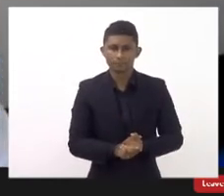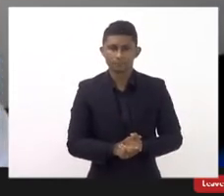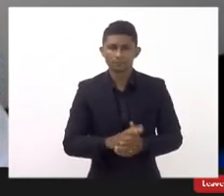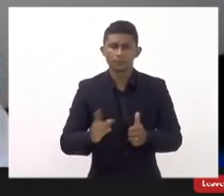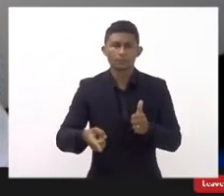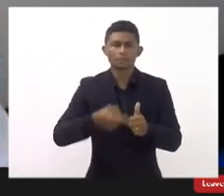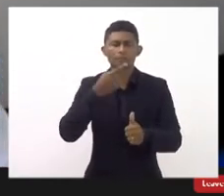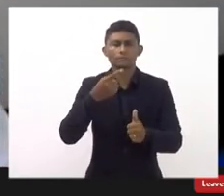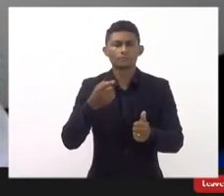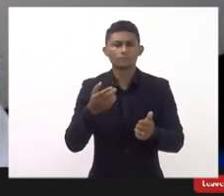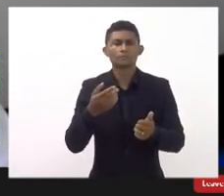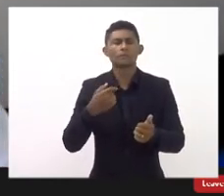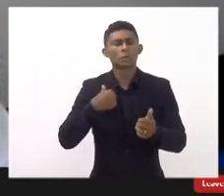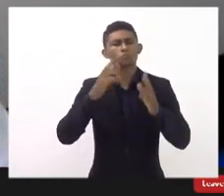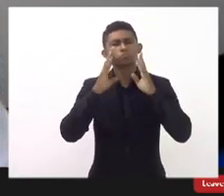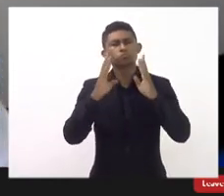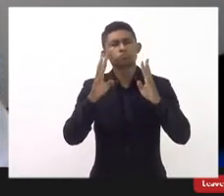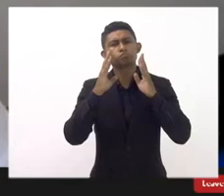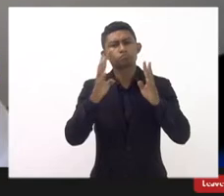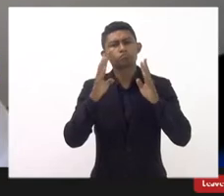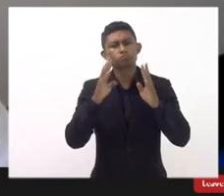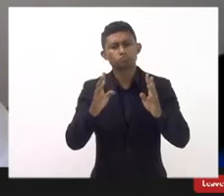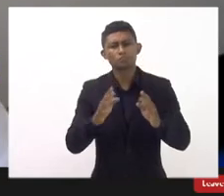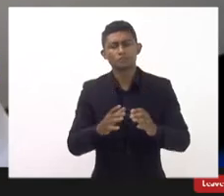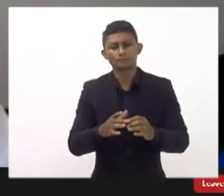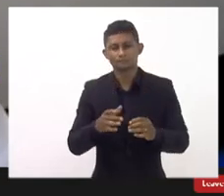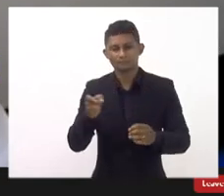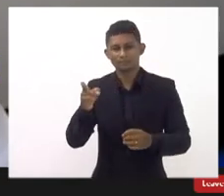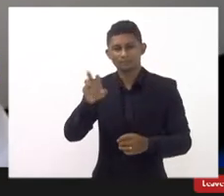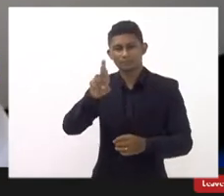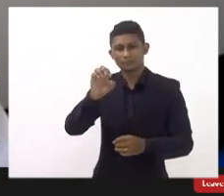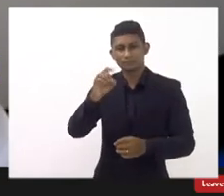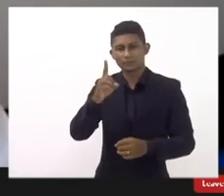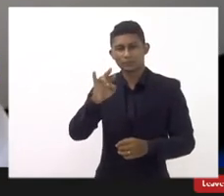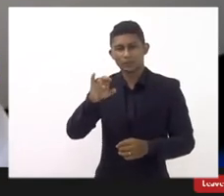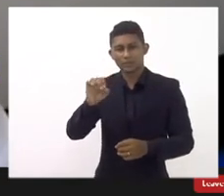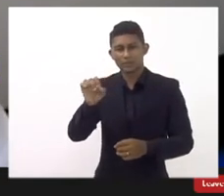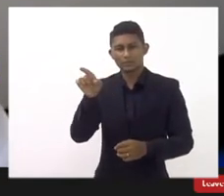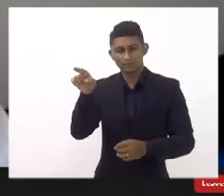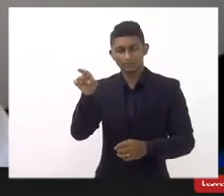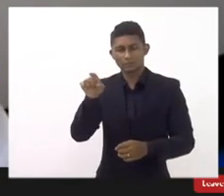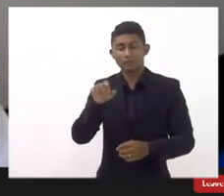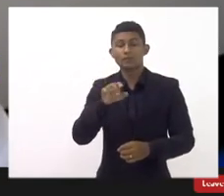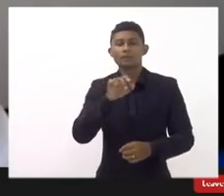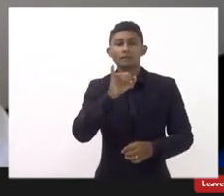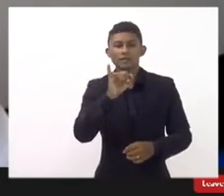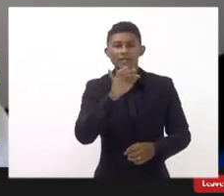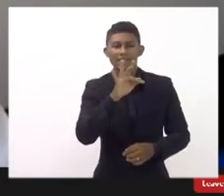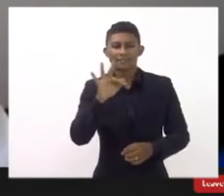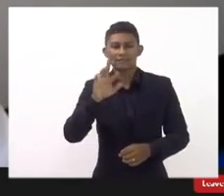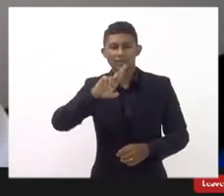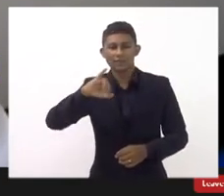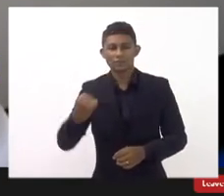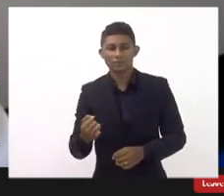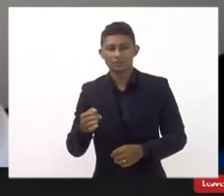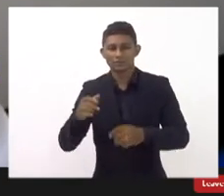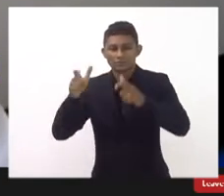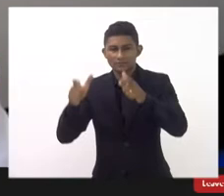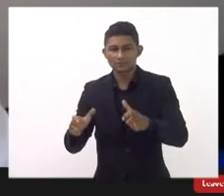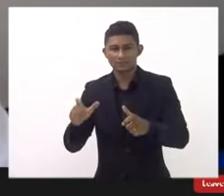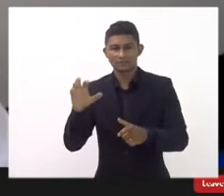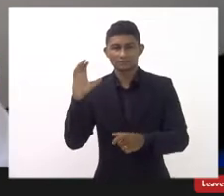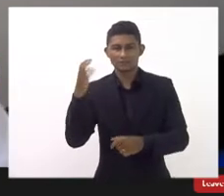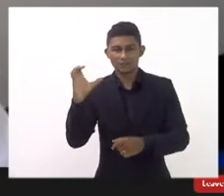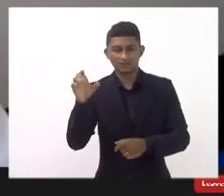Ouvi com alegria, e já sabia, querido Rodrigo Azambuja, do crescimento da nossa unidade do FRJ em Niterói, ali no